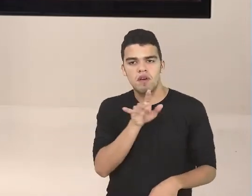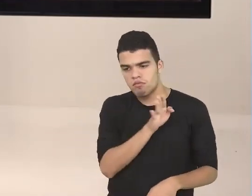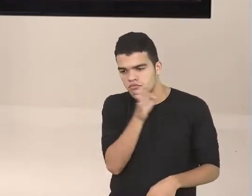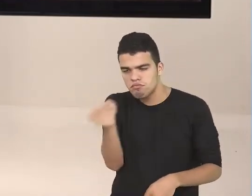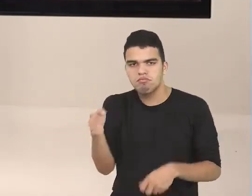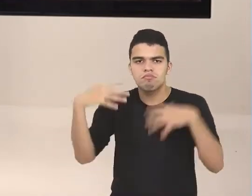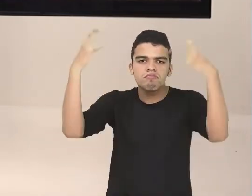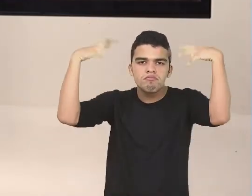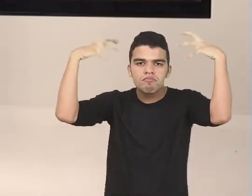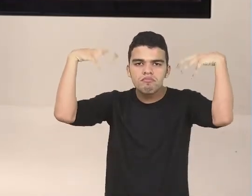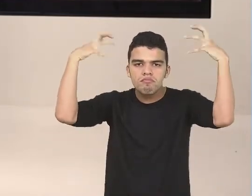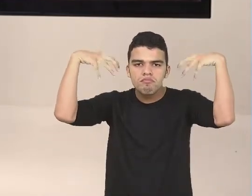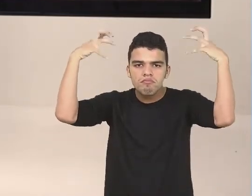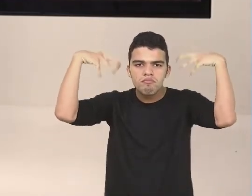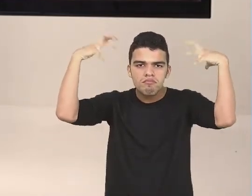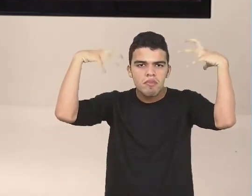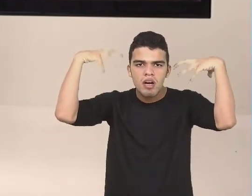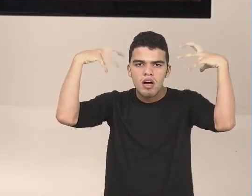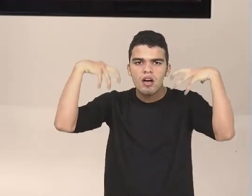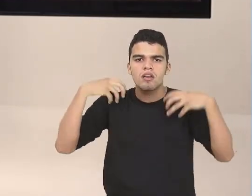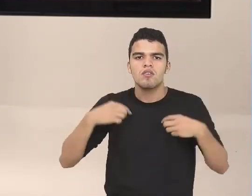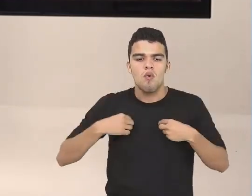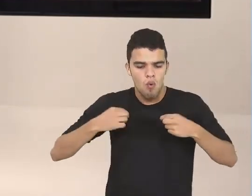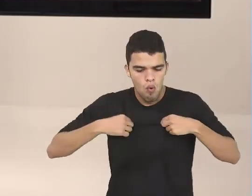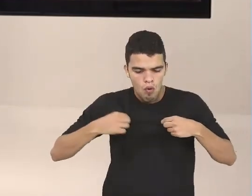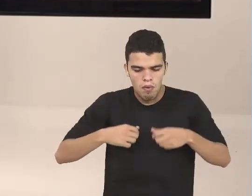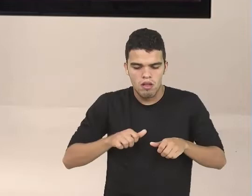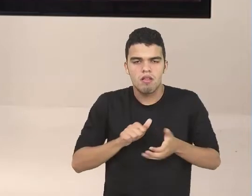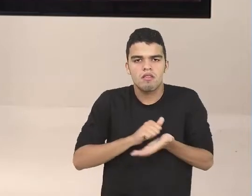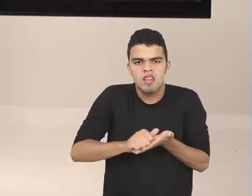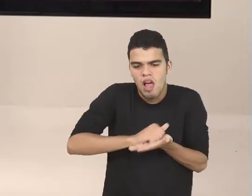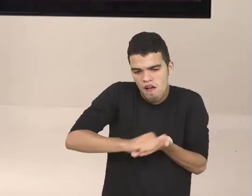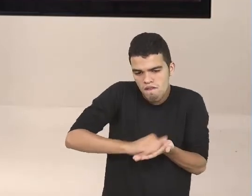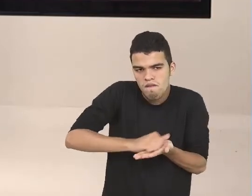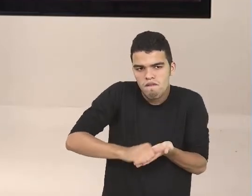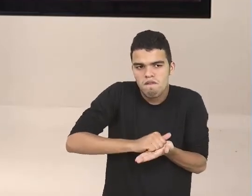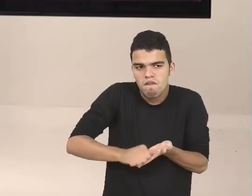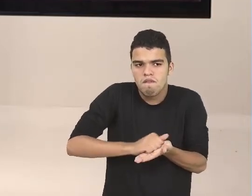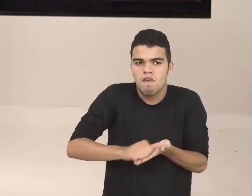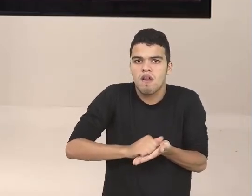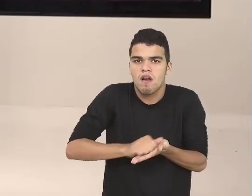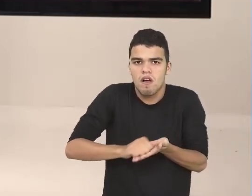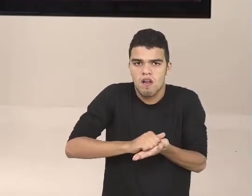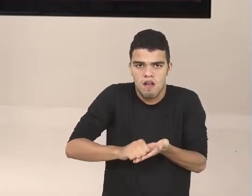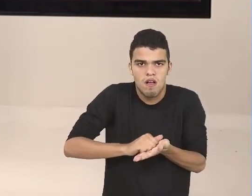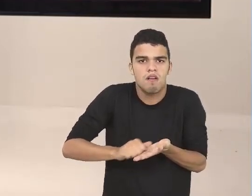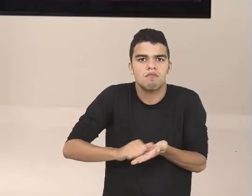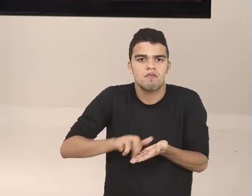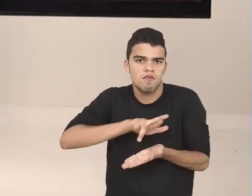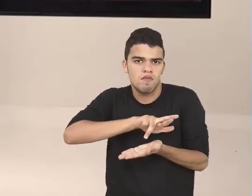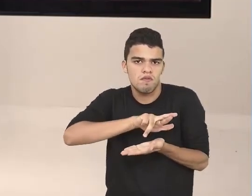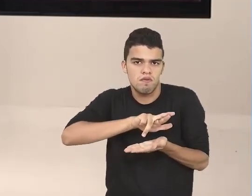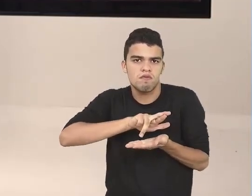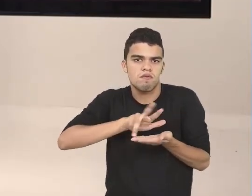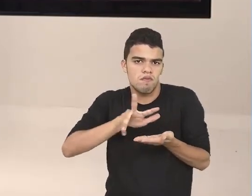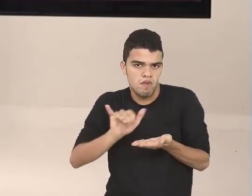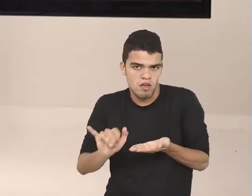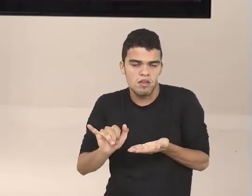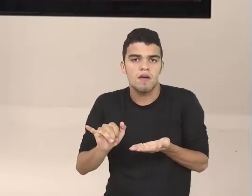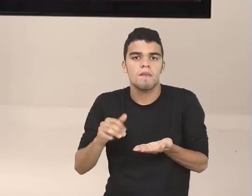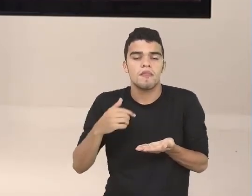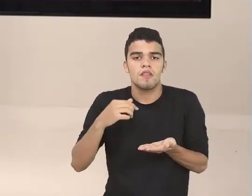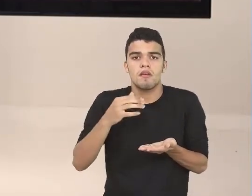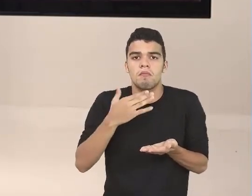medida bem eficaz para você ter uma chance maior de não contrair o vírus e